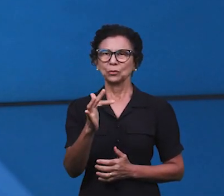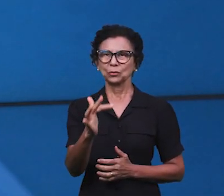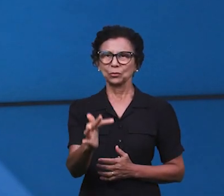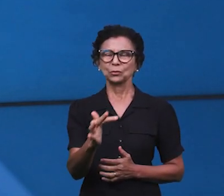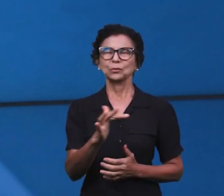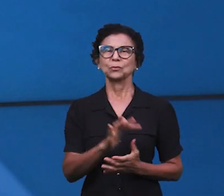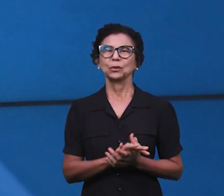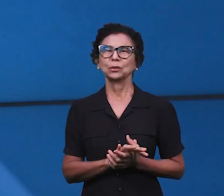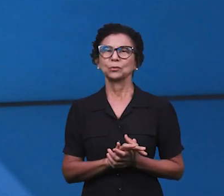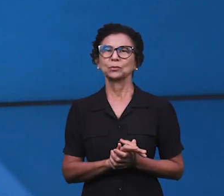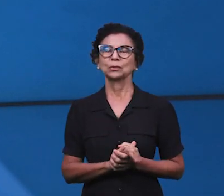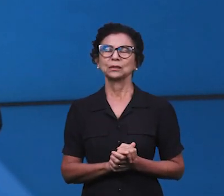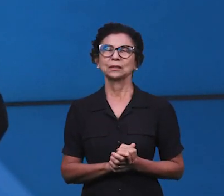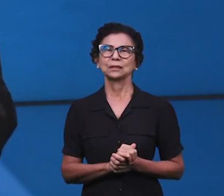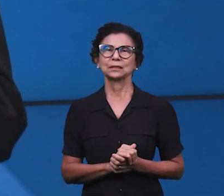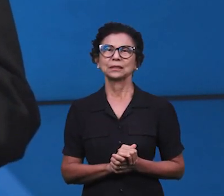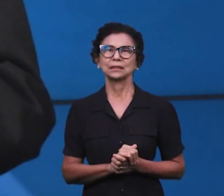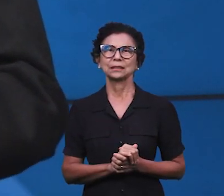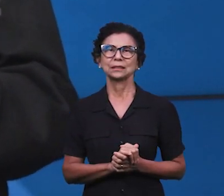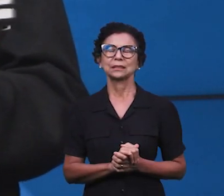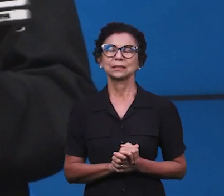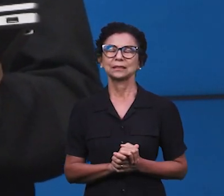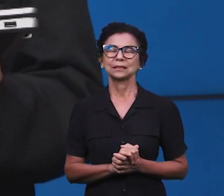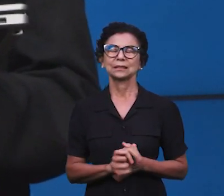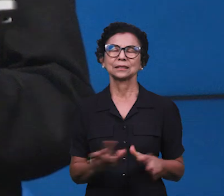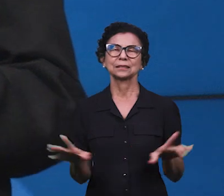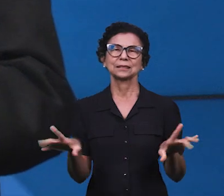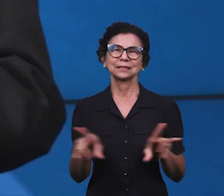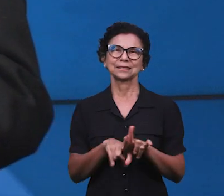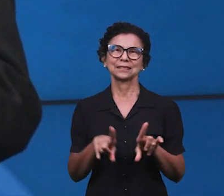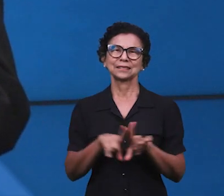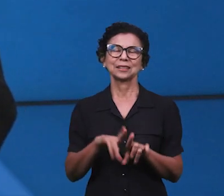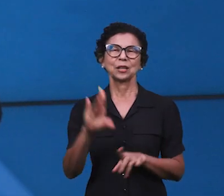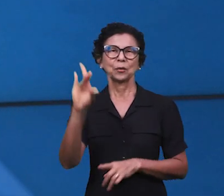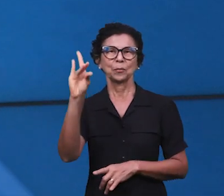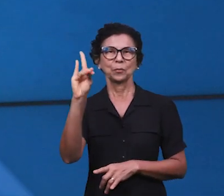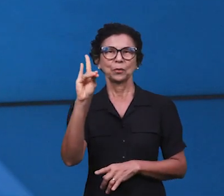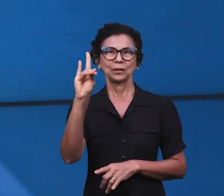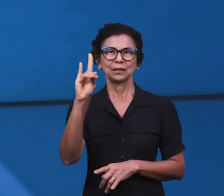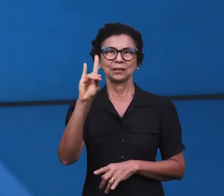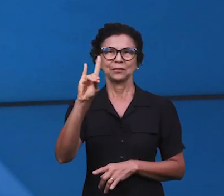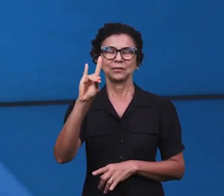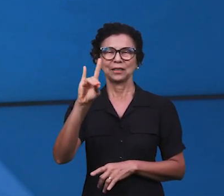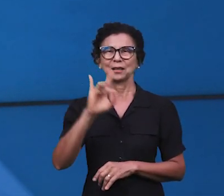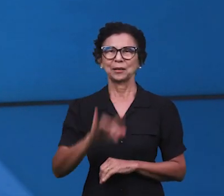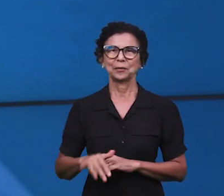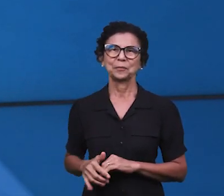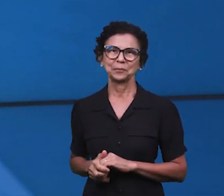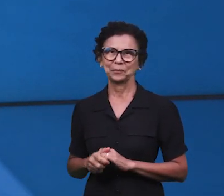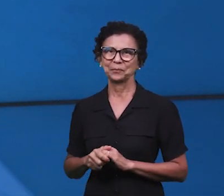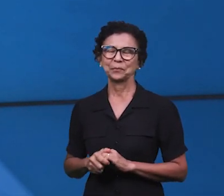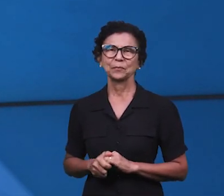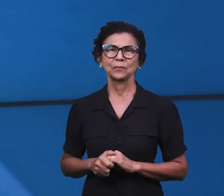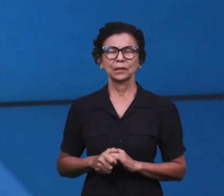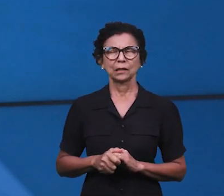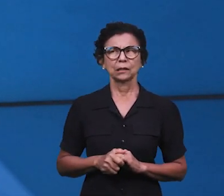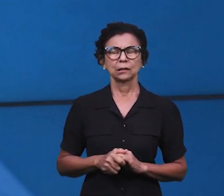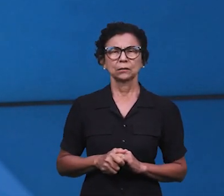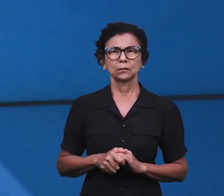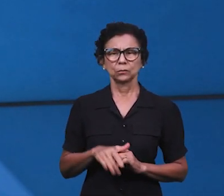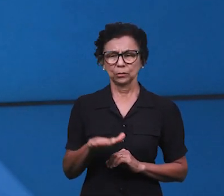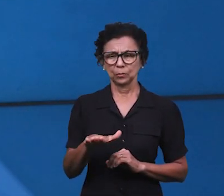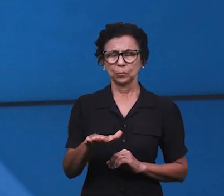pré-reformadores. Muito boa também a resposta que foi dada lá pela Bolívia. Os nossos irmãos da Bolívia, quando o irmão leu